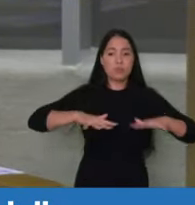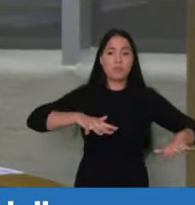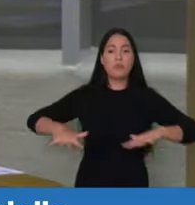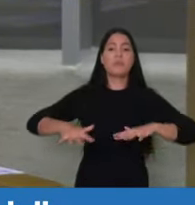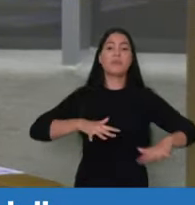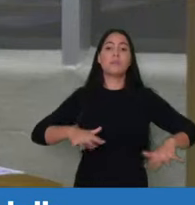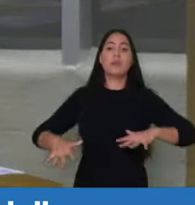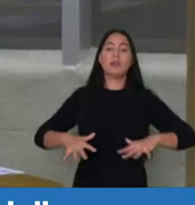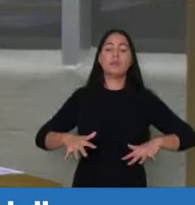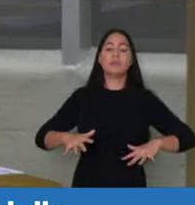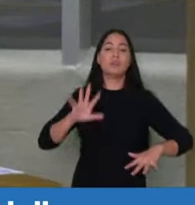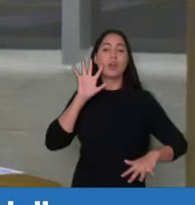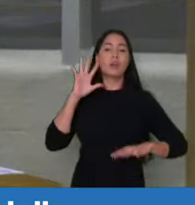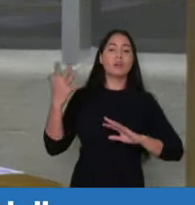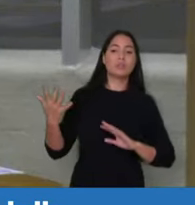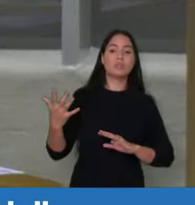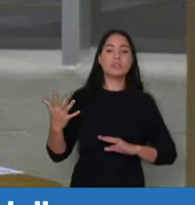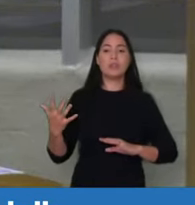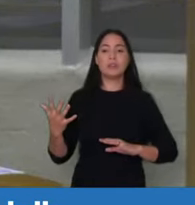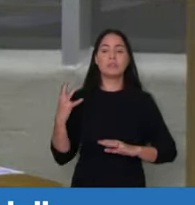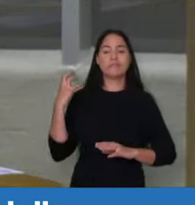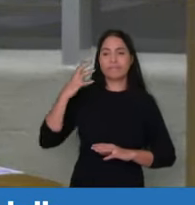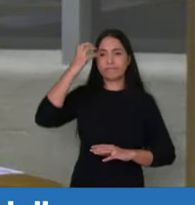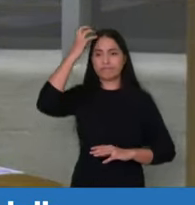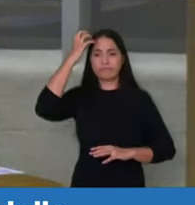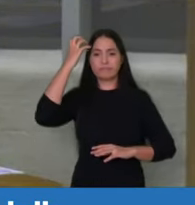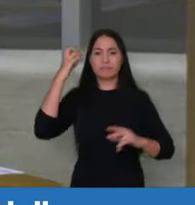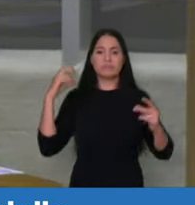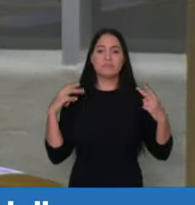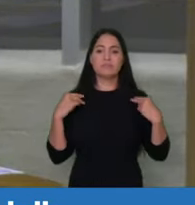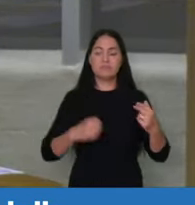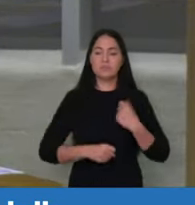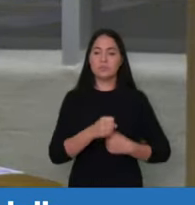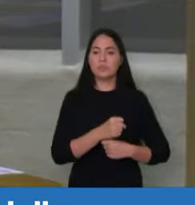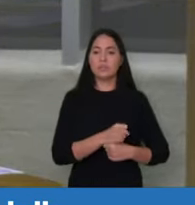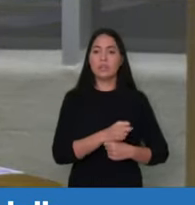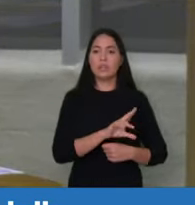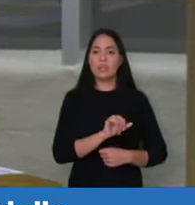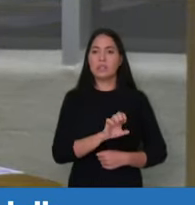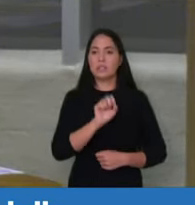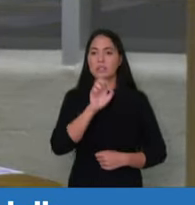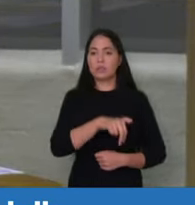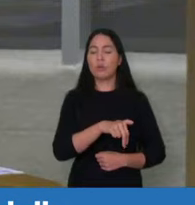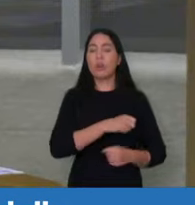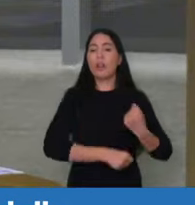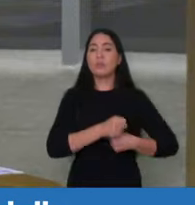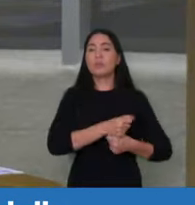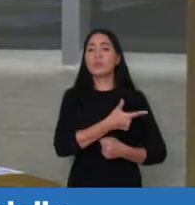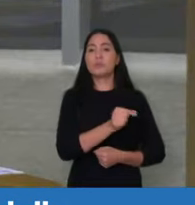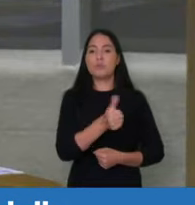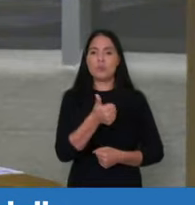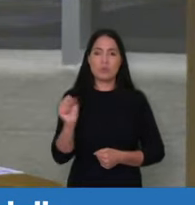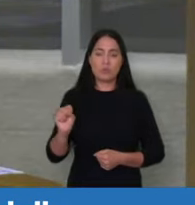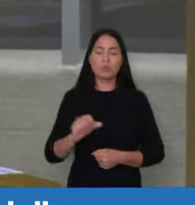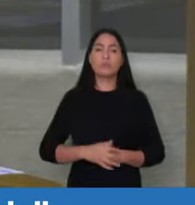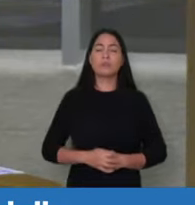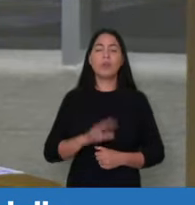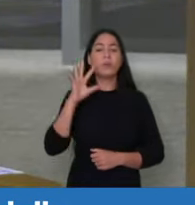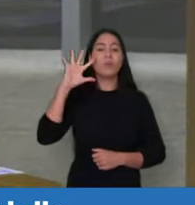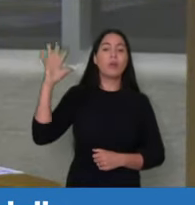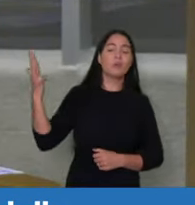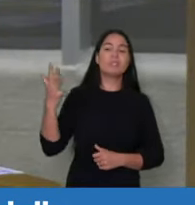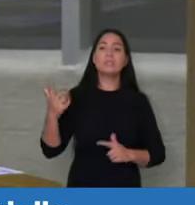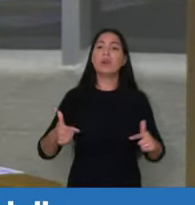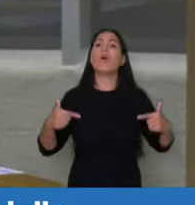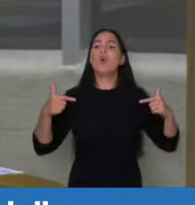que os assassinatos de Marielle Franco e Anderson Gomes acontecem em 2018. Essa organização tem por objetivo fazer com que o legado de luta